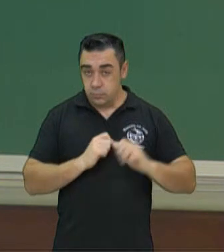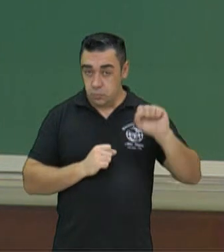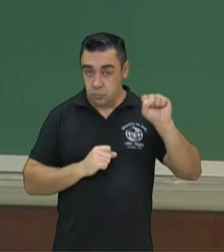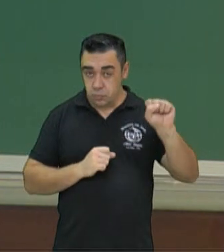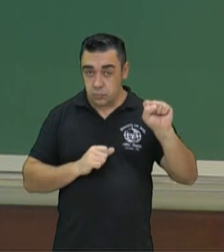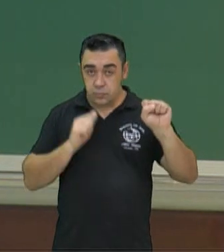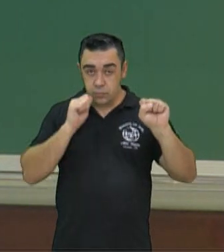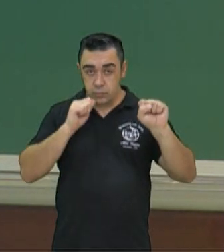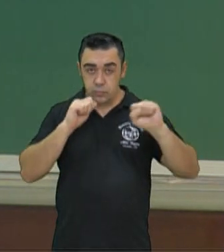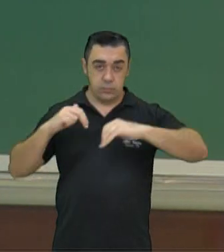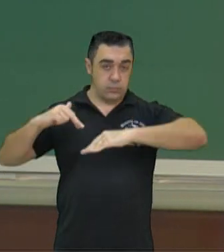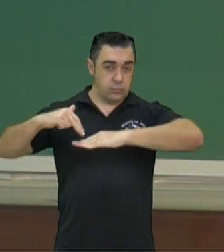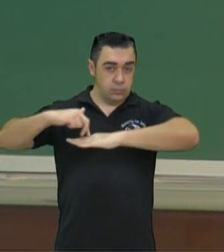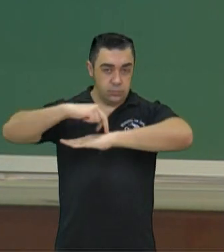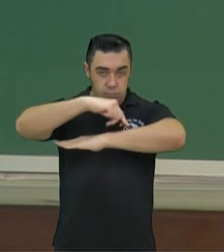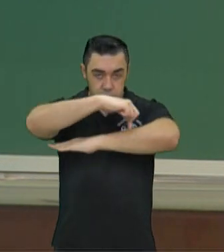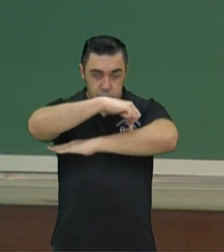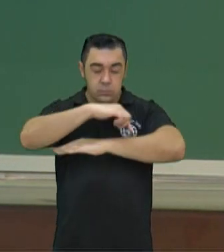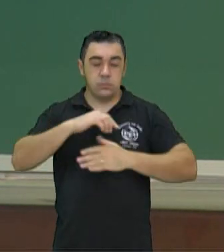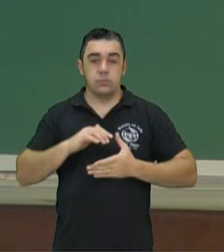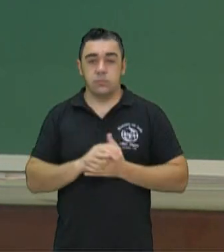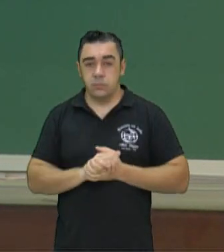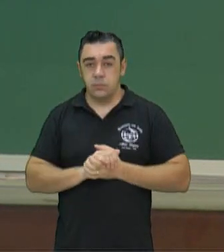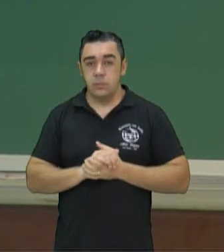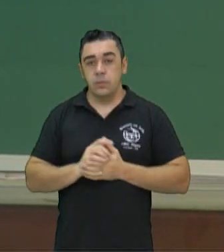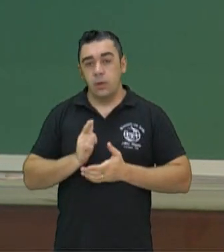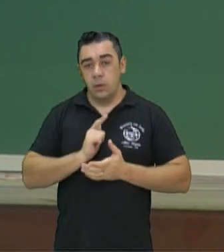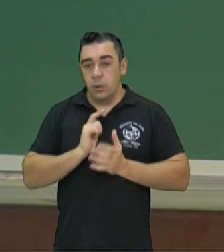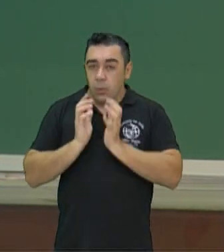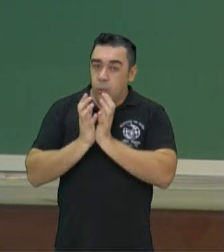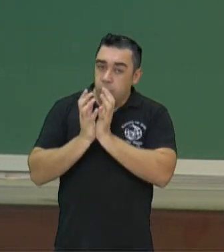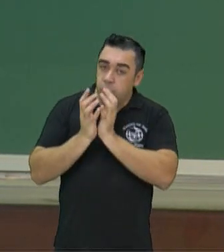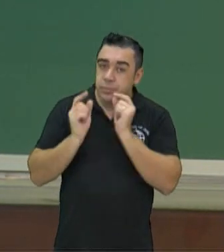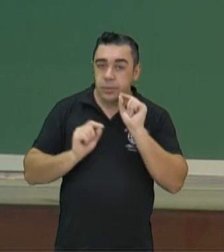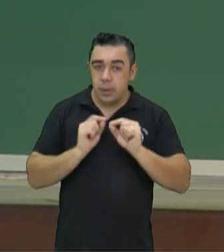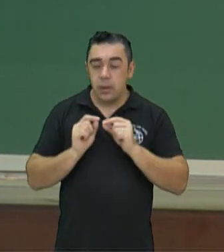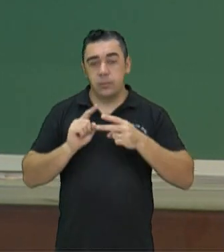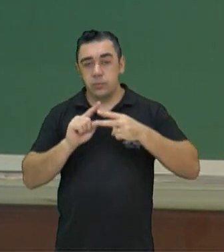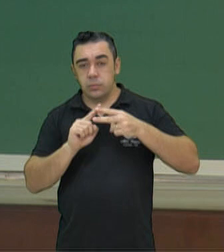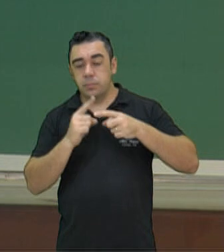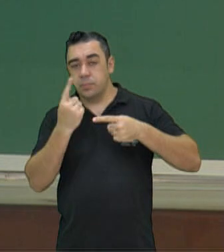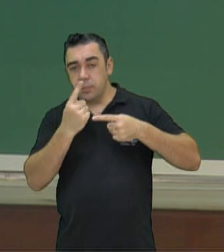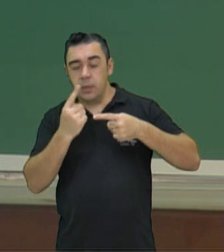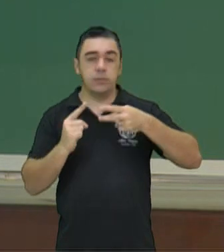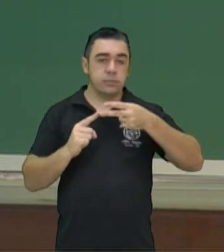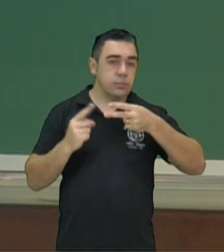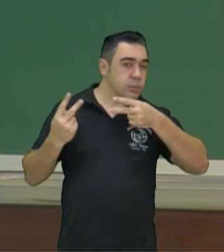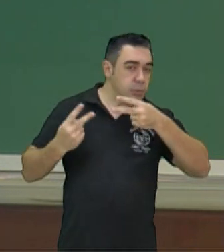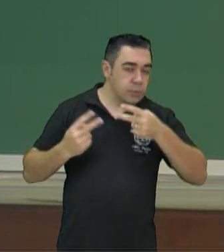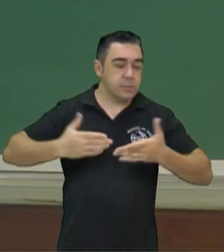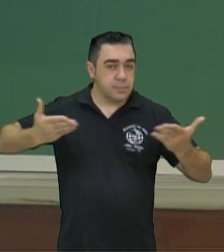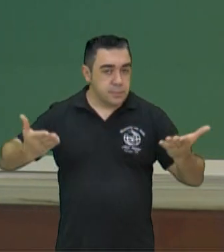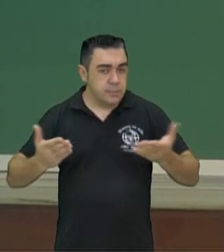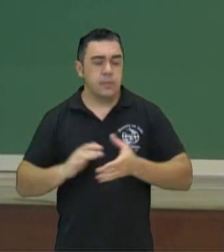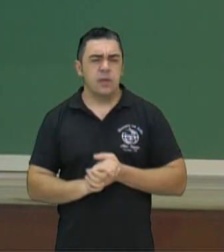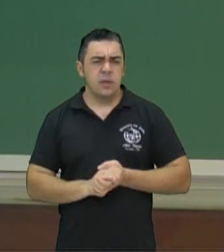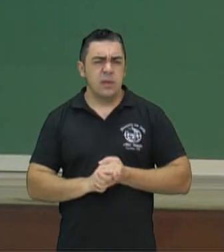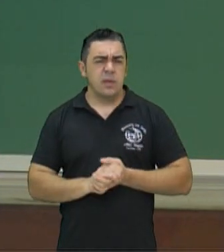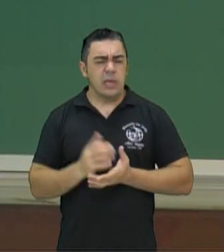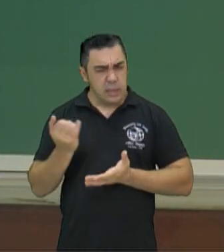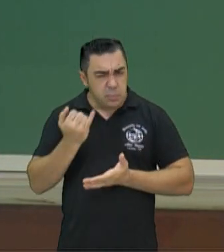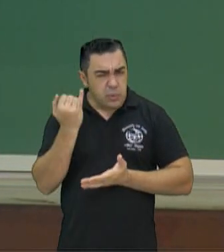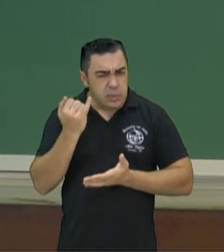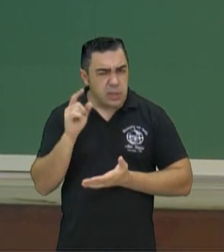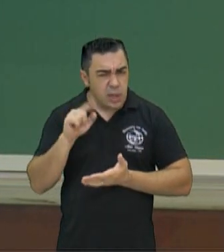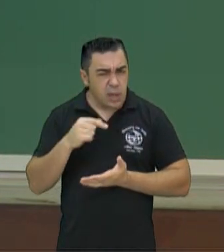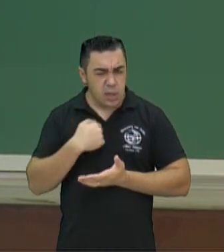8 candidatas e elas estão concorrendo para ser as 2 primeiras colocadas. Importa se eu